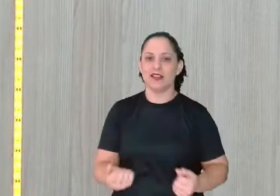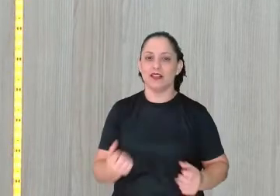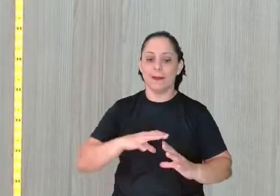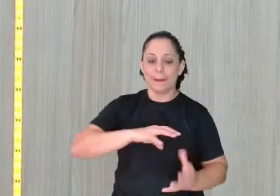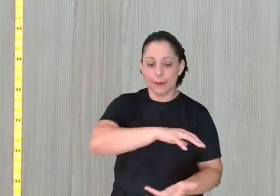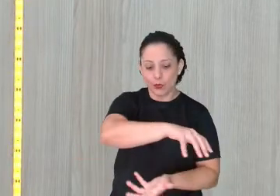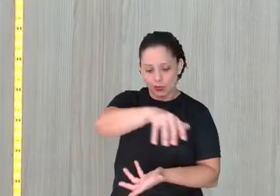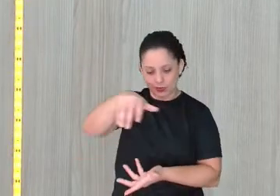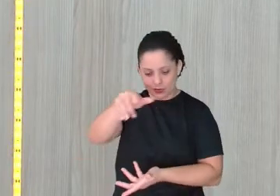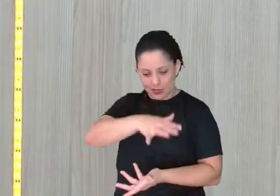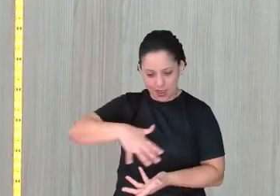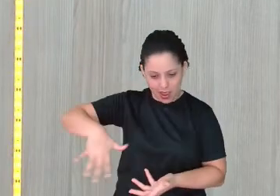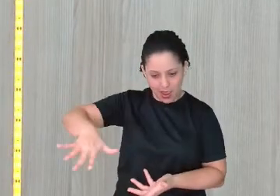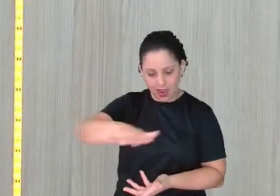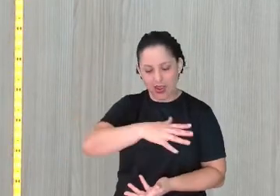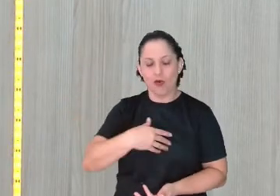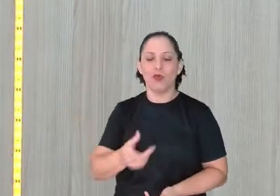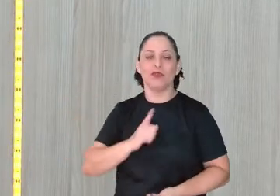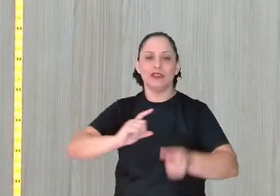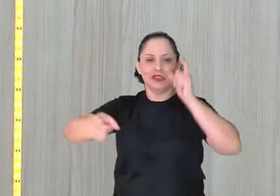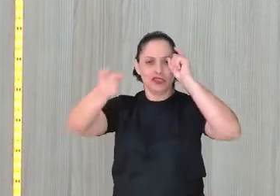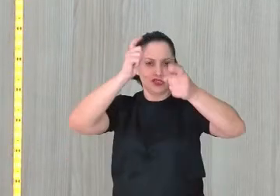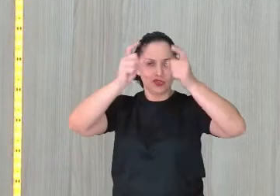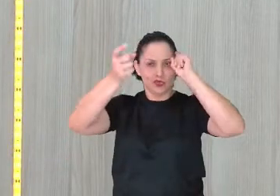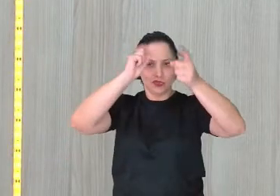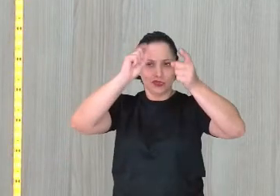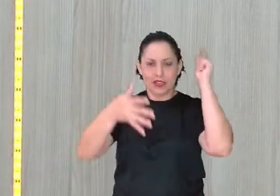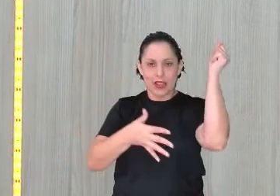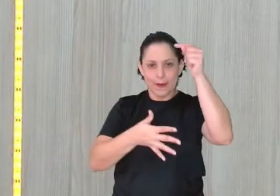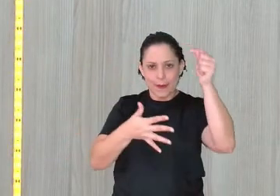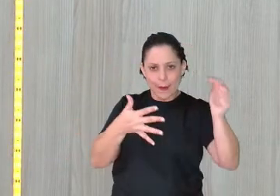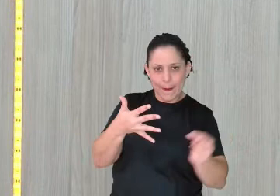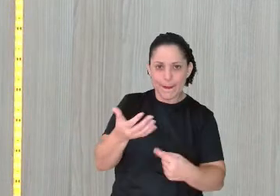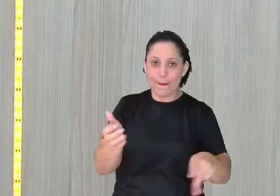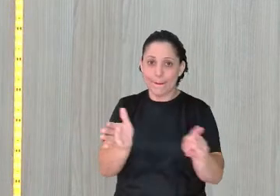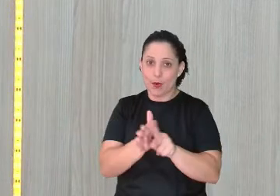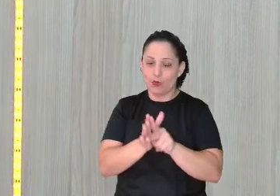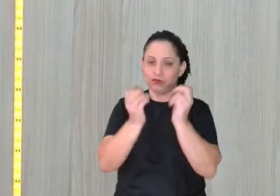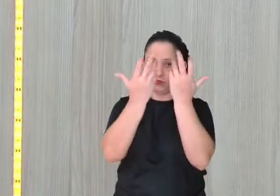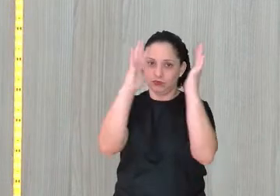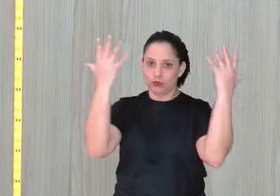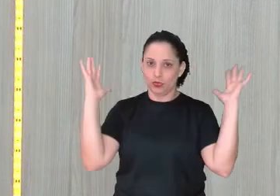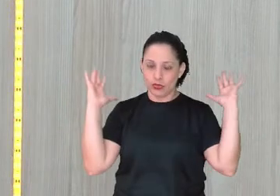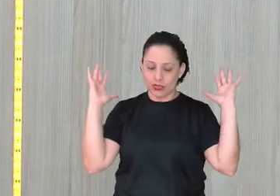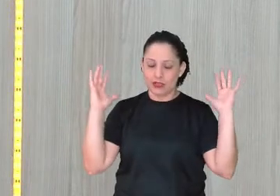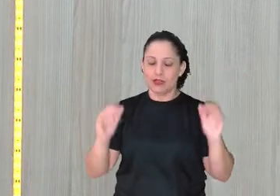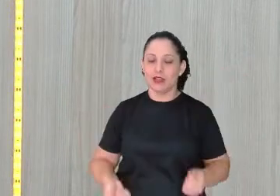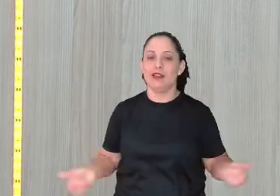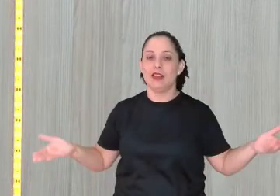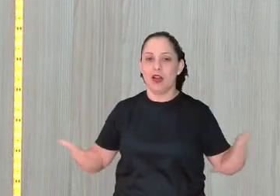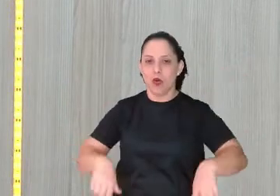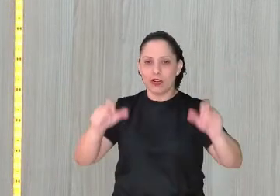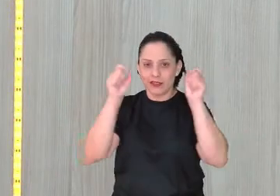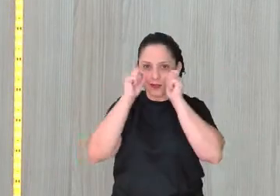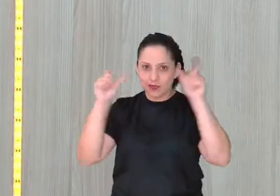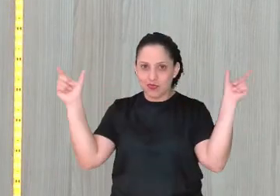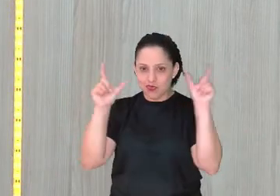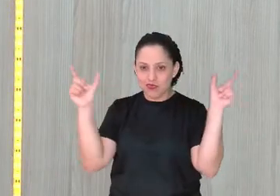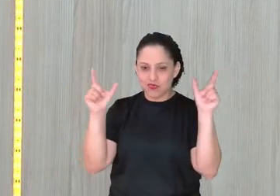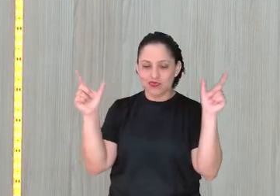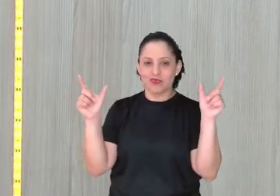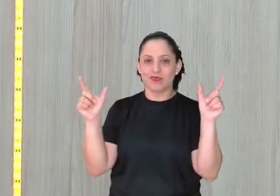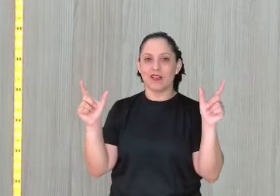internacionais, né, para tratar dessas questões ambientais vem crescendo nas últimas décadas, e aí esse despertar, esse olhar,